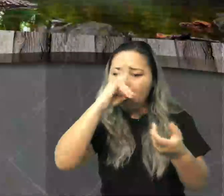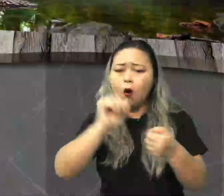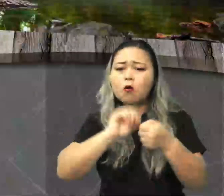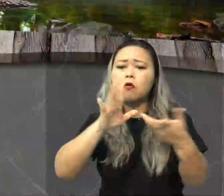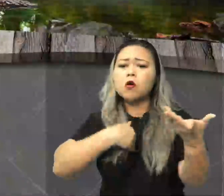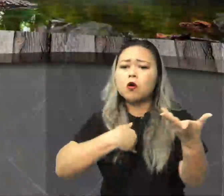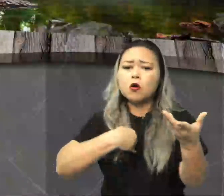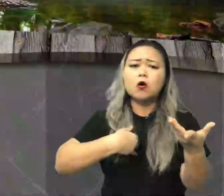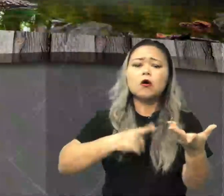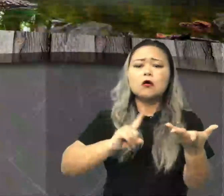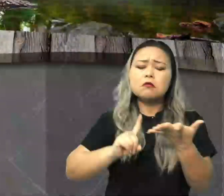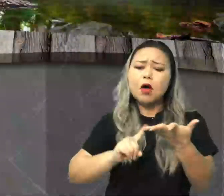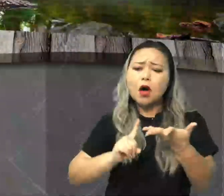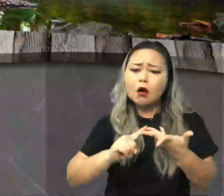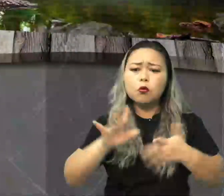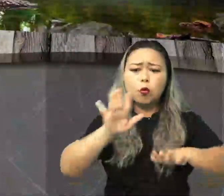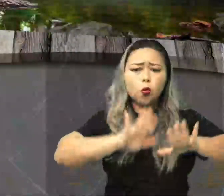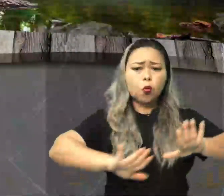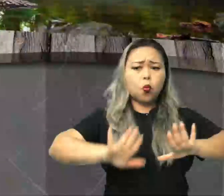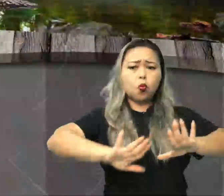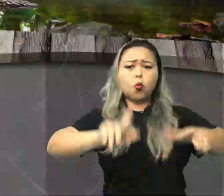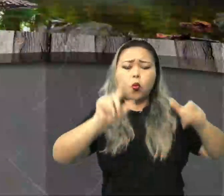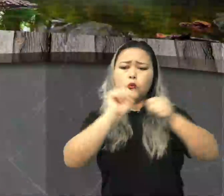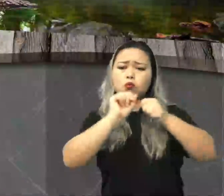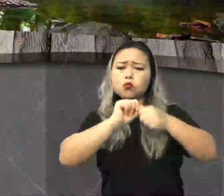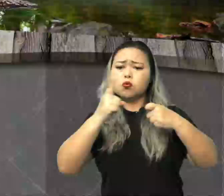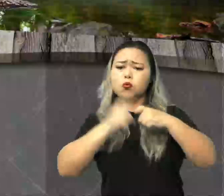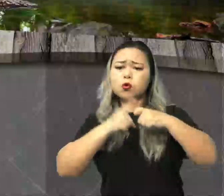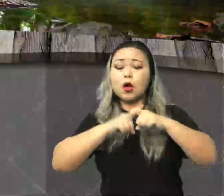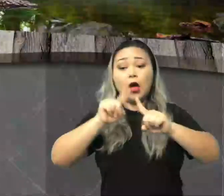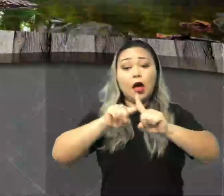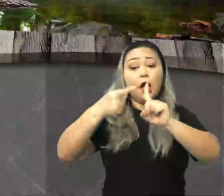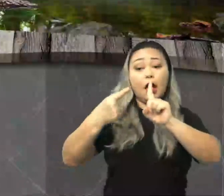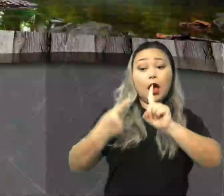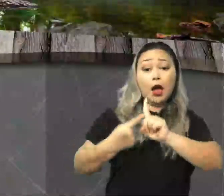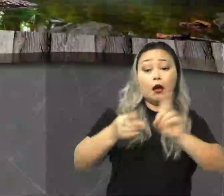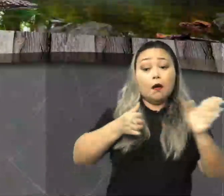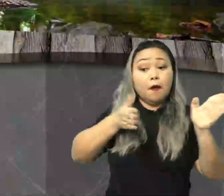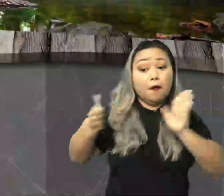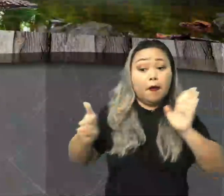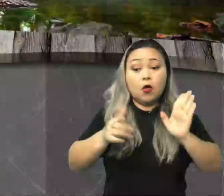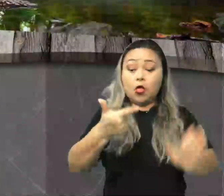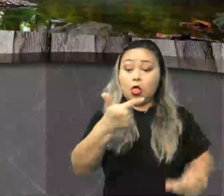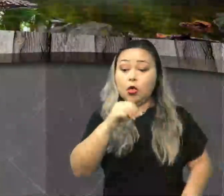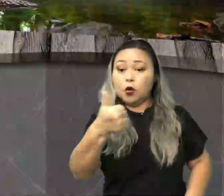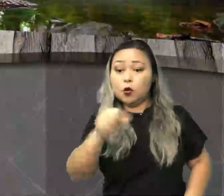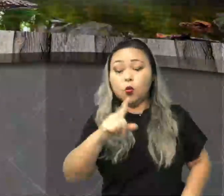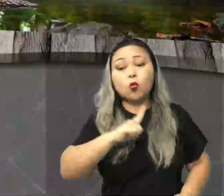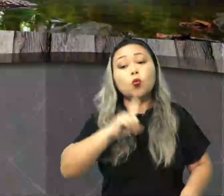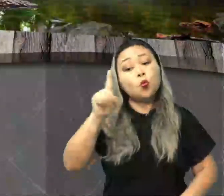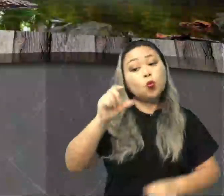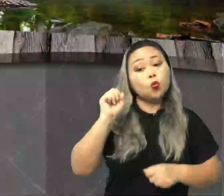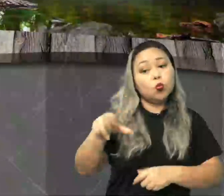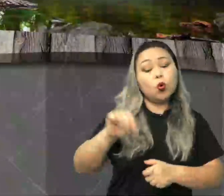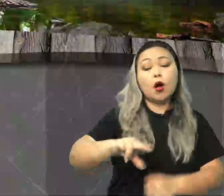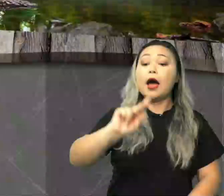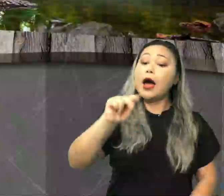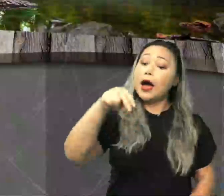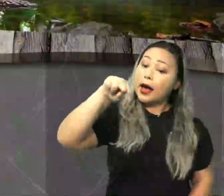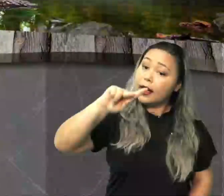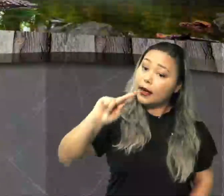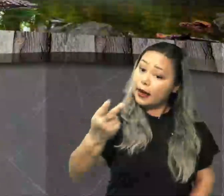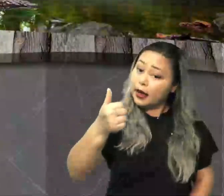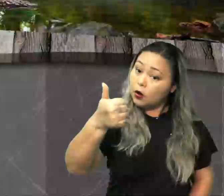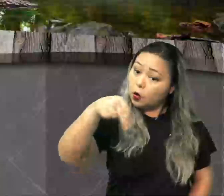várias situações, inclusive, né, os cuidados médicos em relação às gestantes, nesse período, em 2018, aí, com esse vírus do